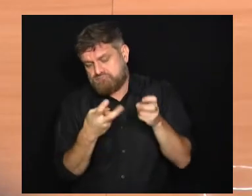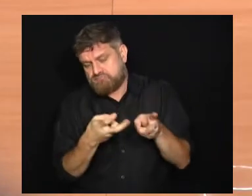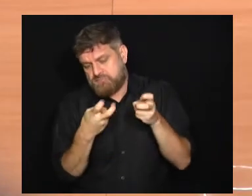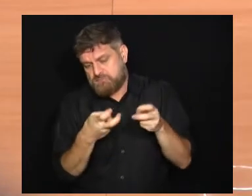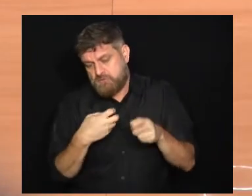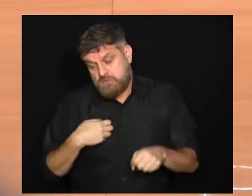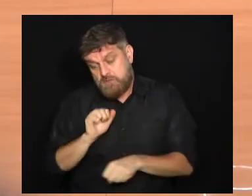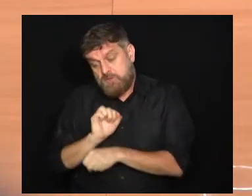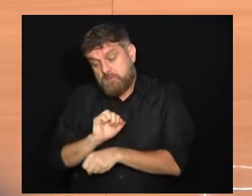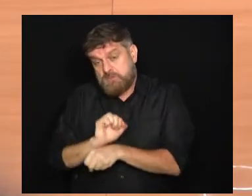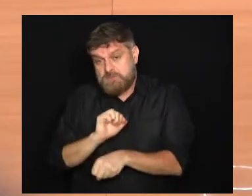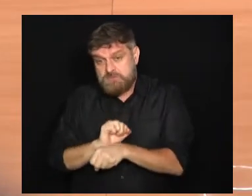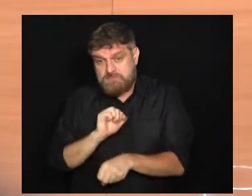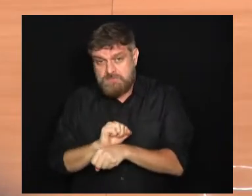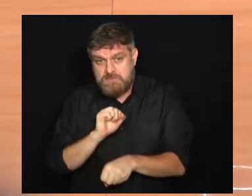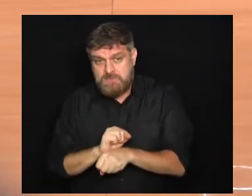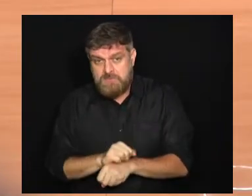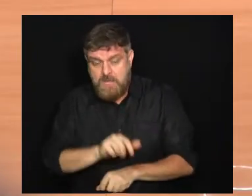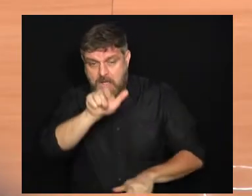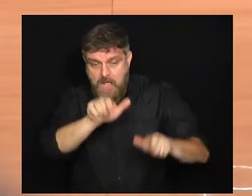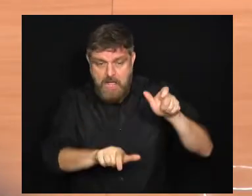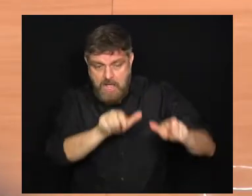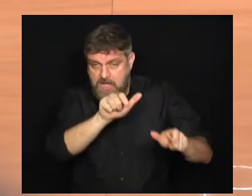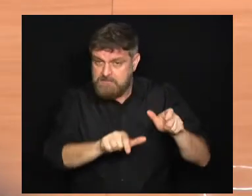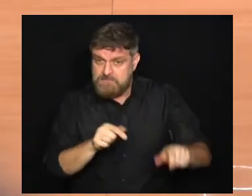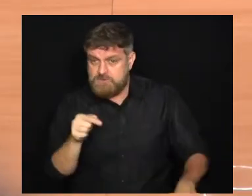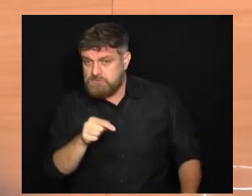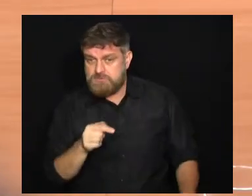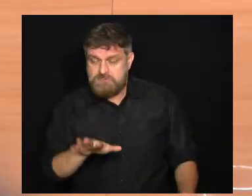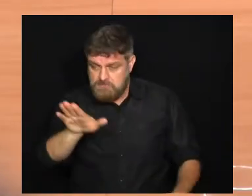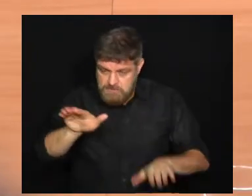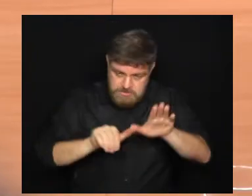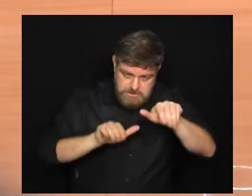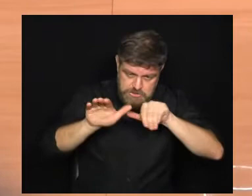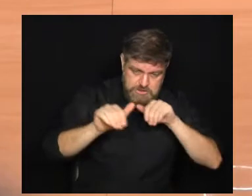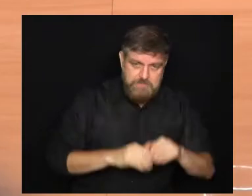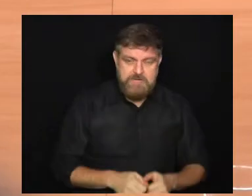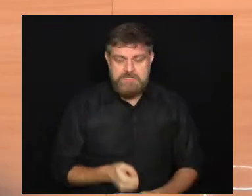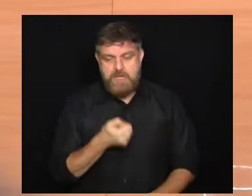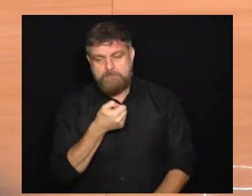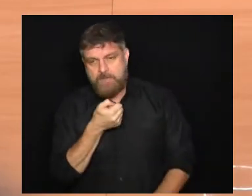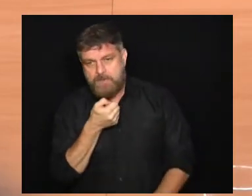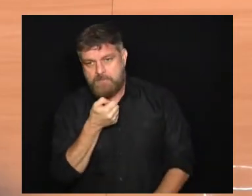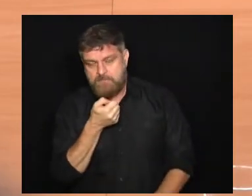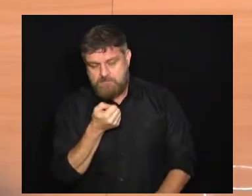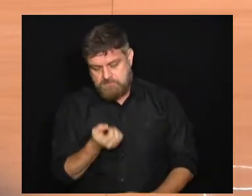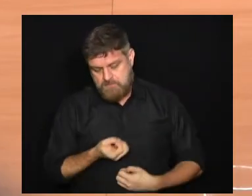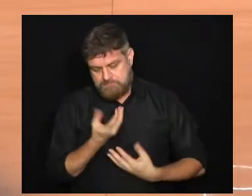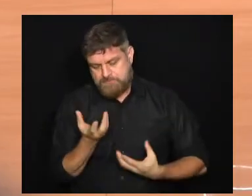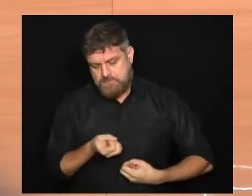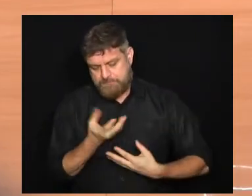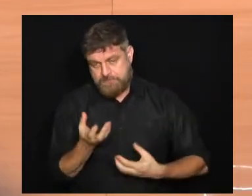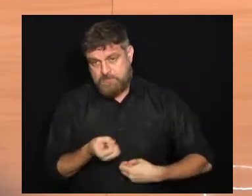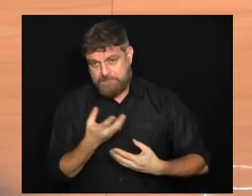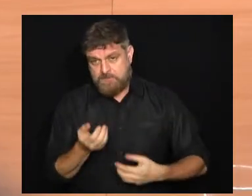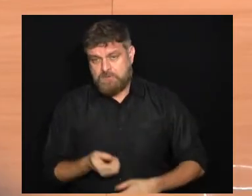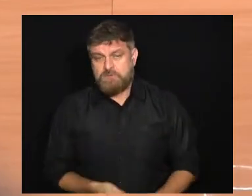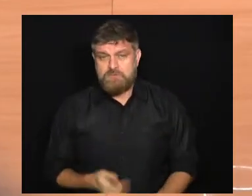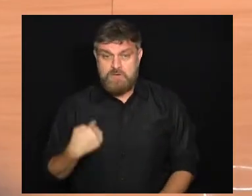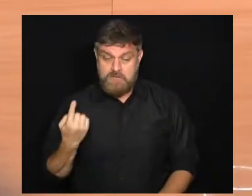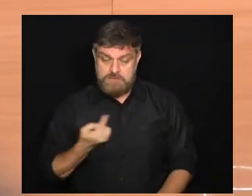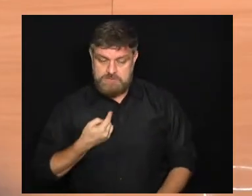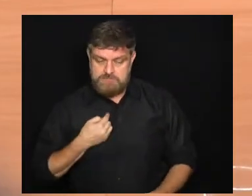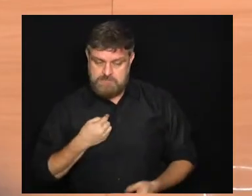estamos aguardando todas as pessoas que são envolvidas, sendo chamadas as provas sendo colhidas